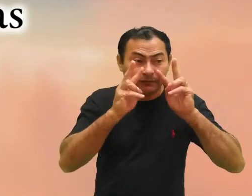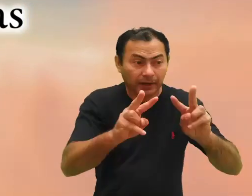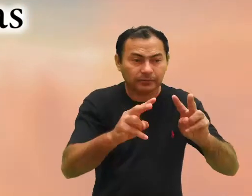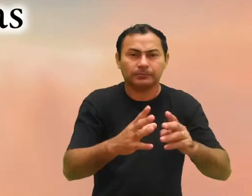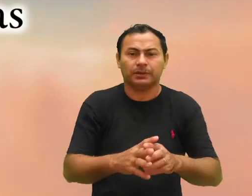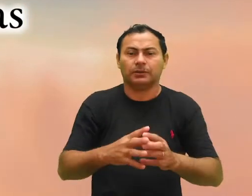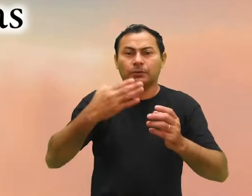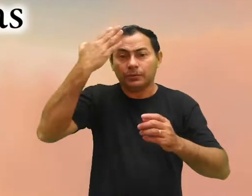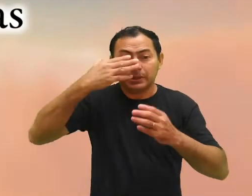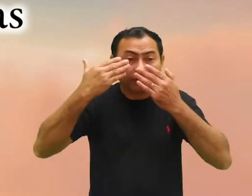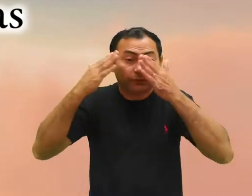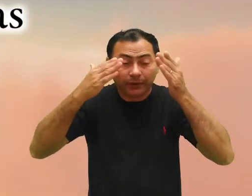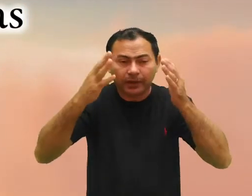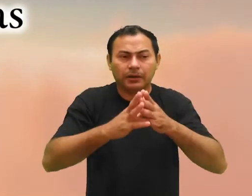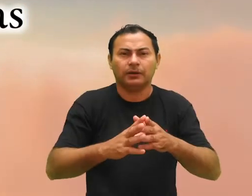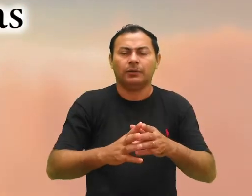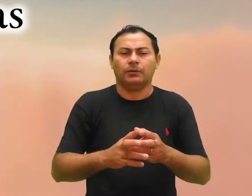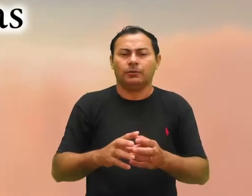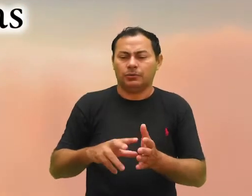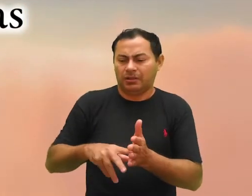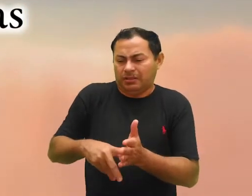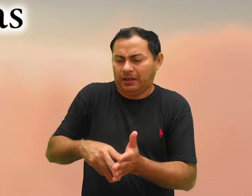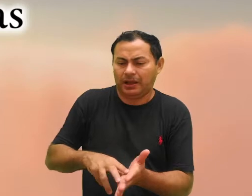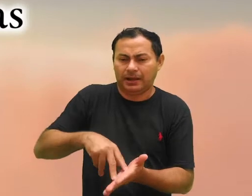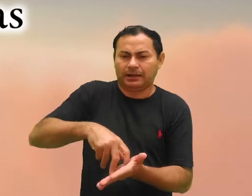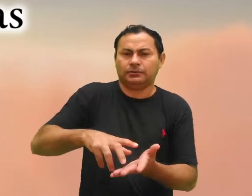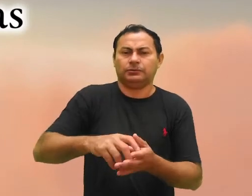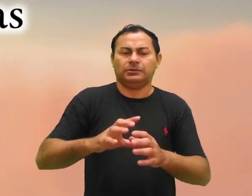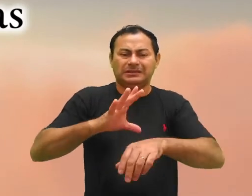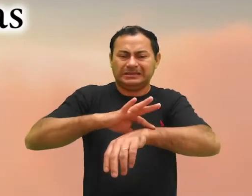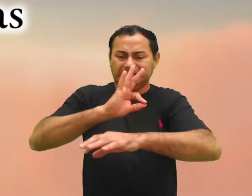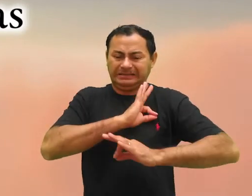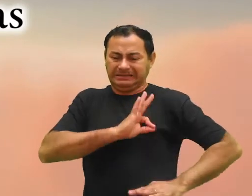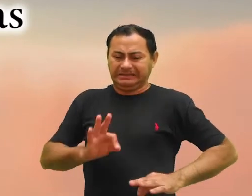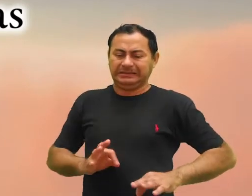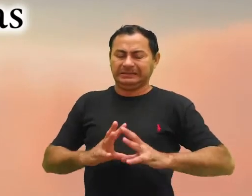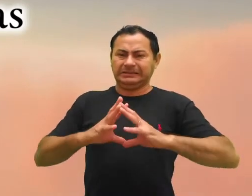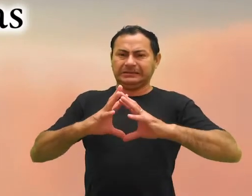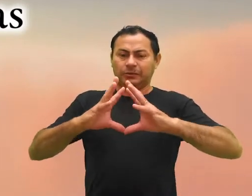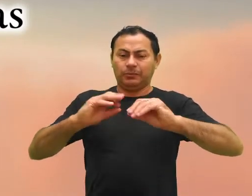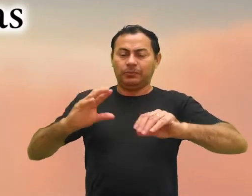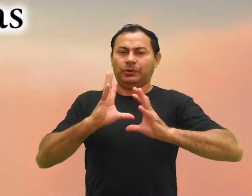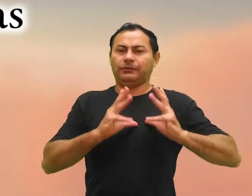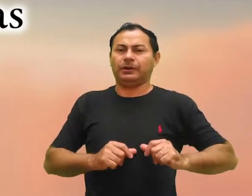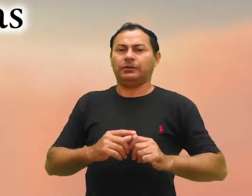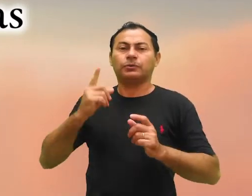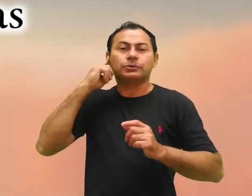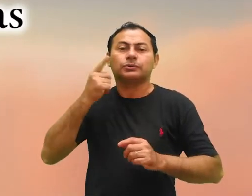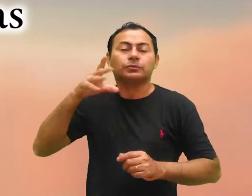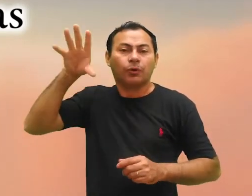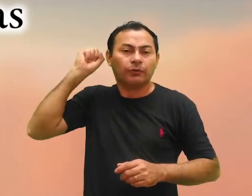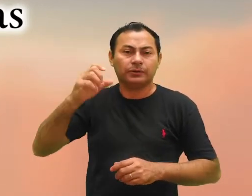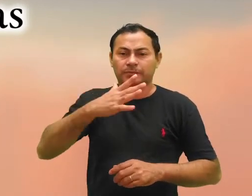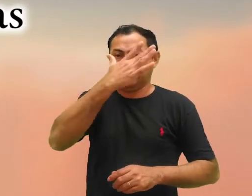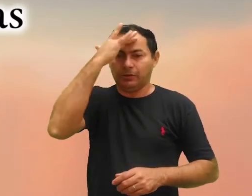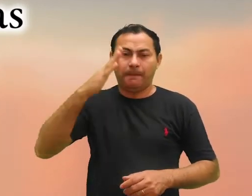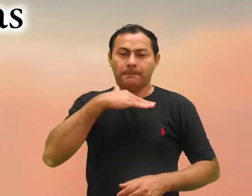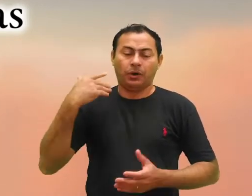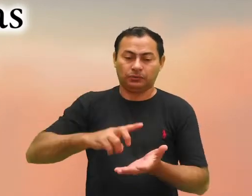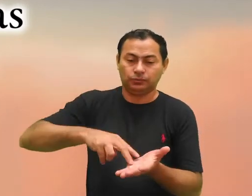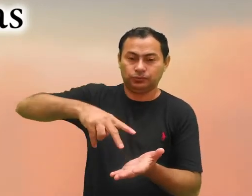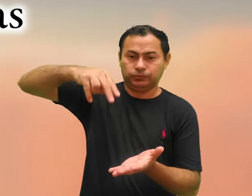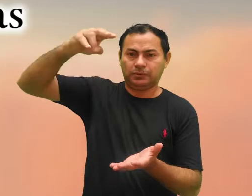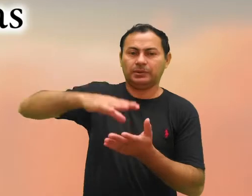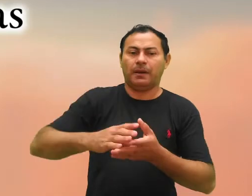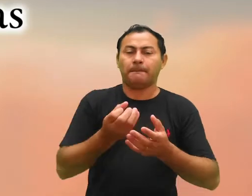vocês estão ouvindo e vendo. Os cegos veem, os mancos andam, os leprosos são purificados, os surdos ouvem, os mortos são